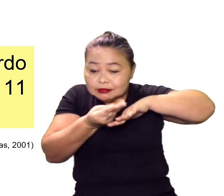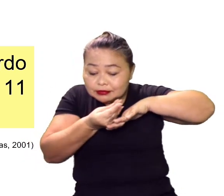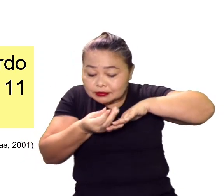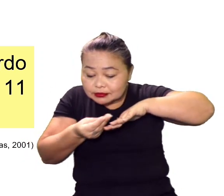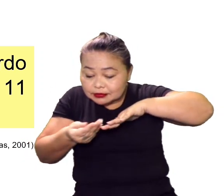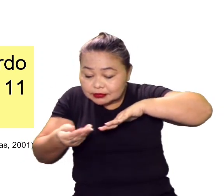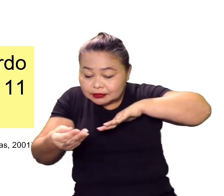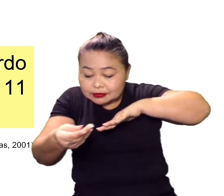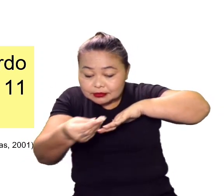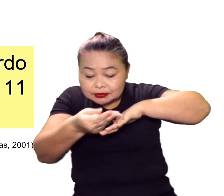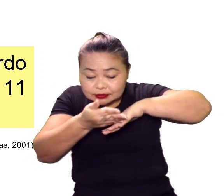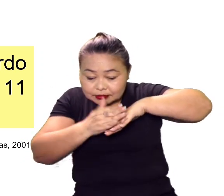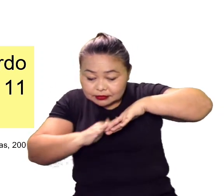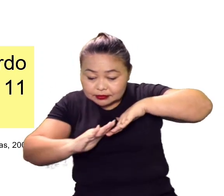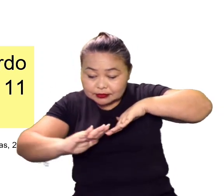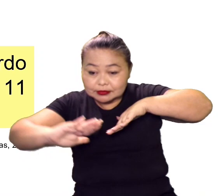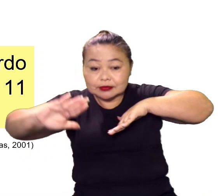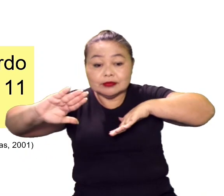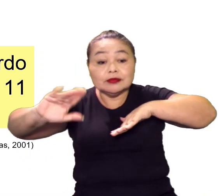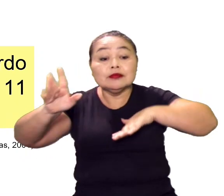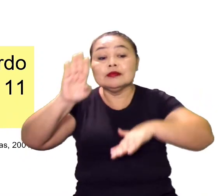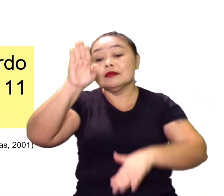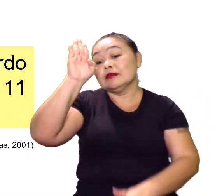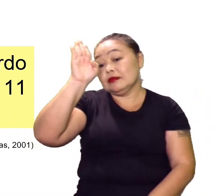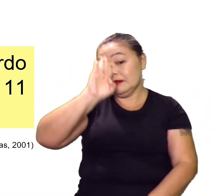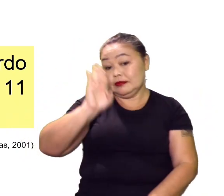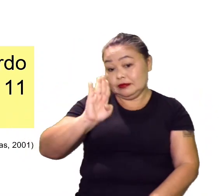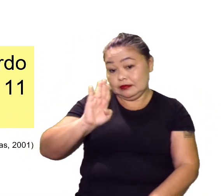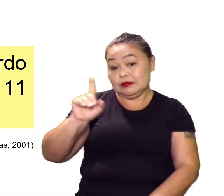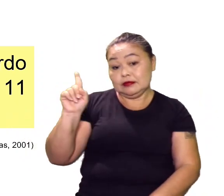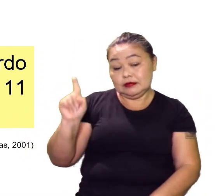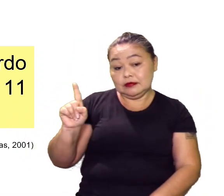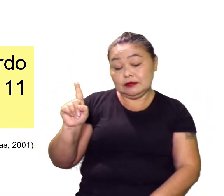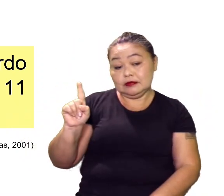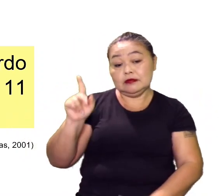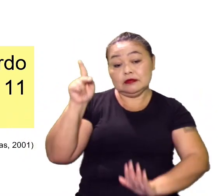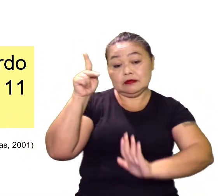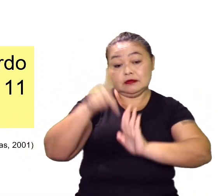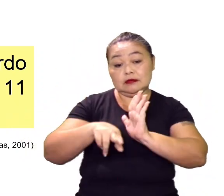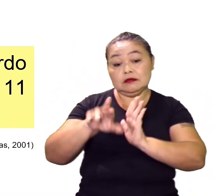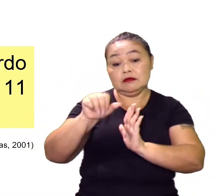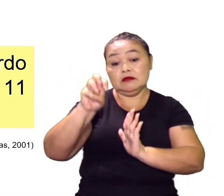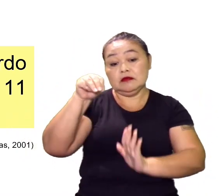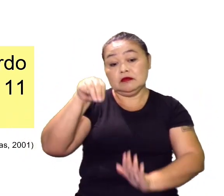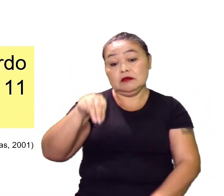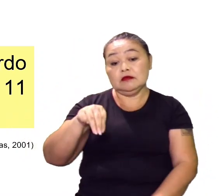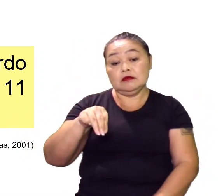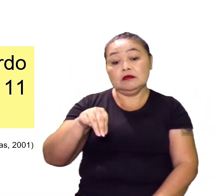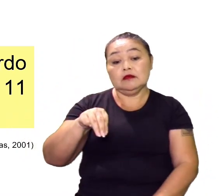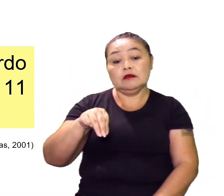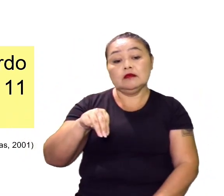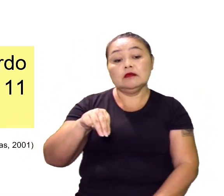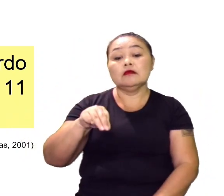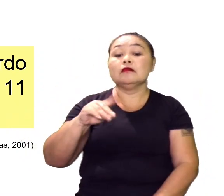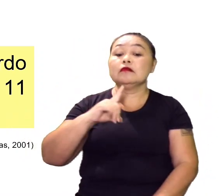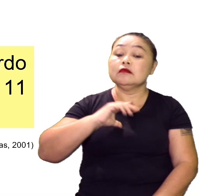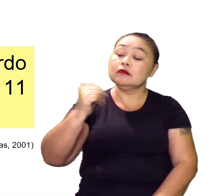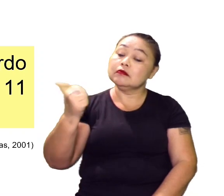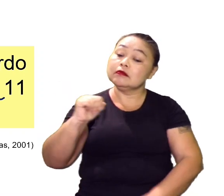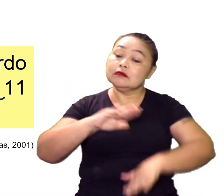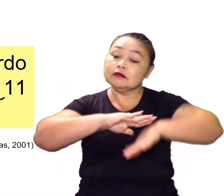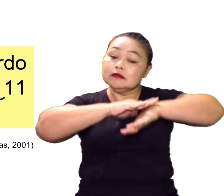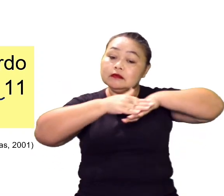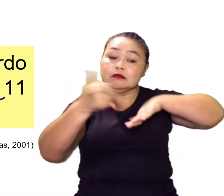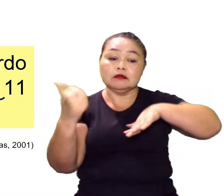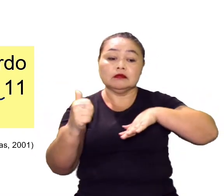processos erosivos. E no Brasil nós temos, segundo o projeto RADAM, 11